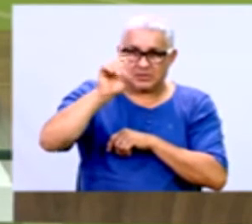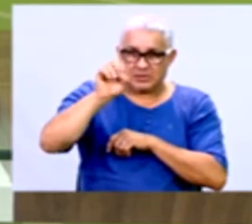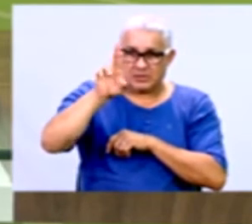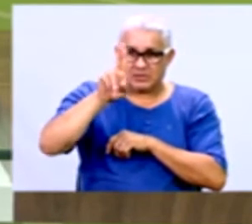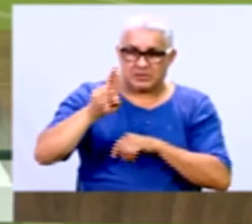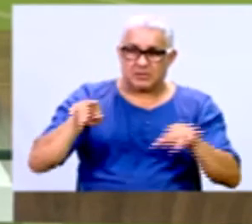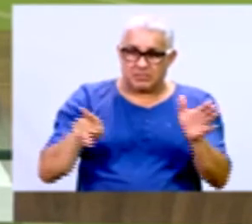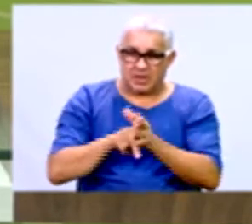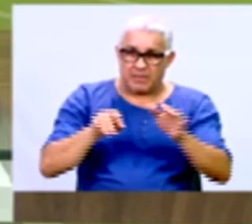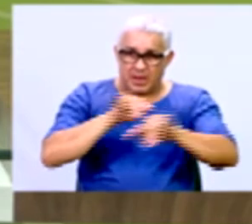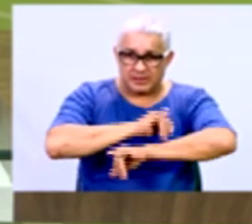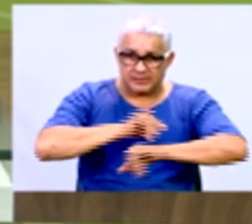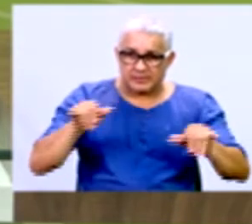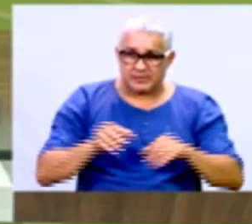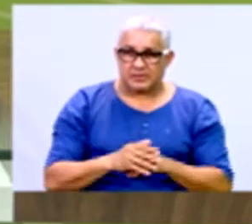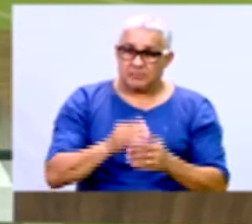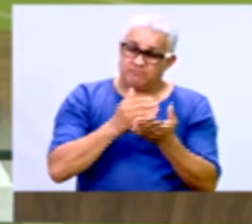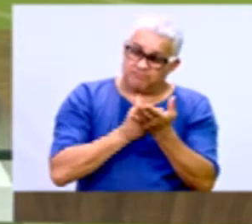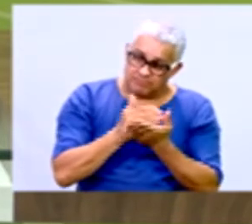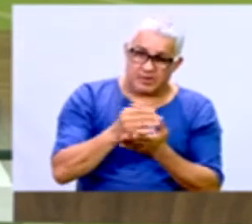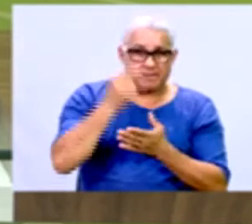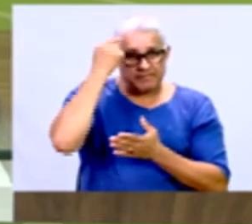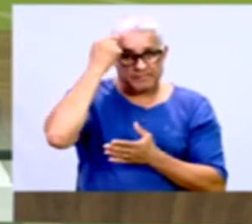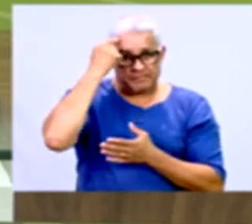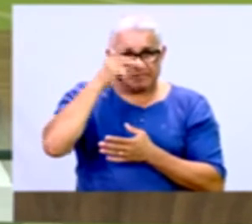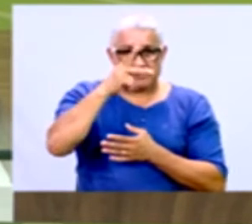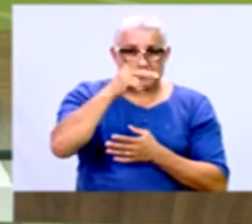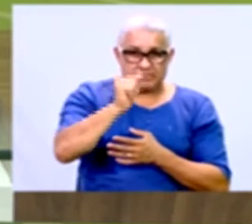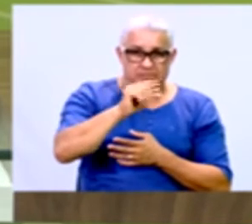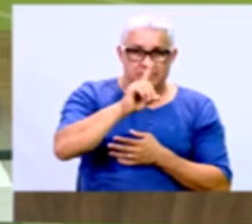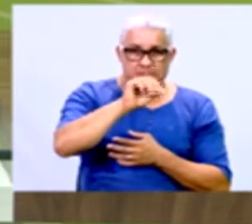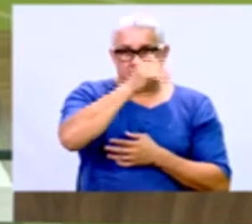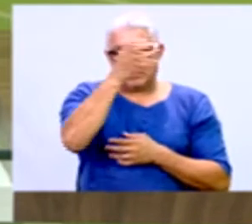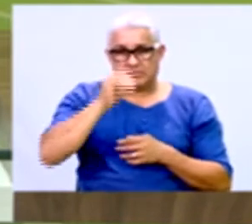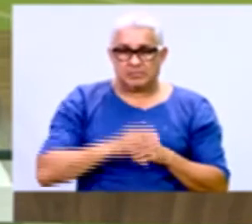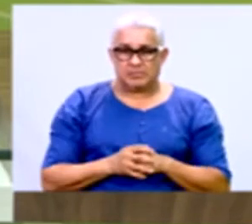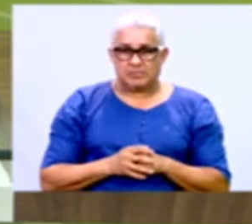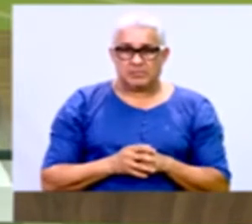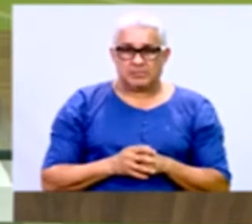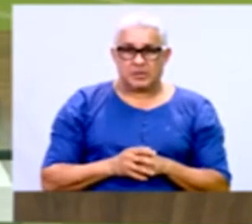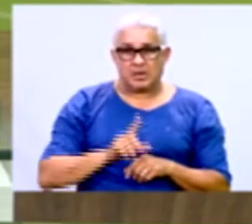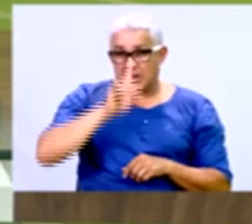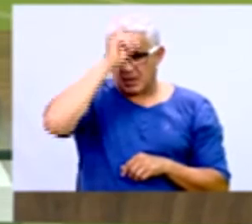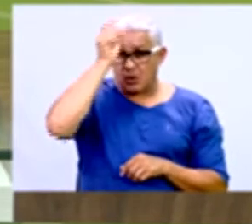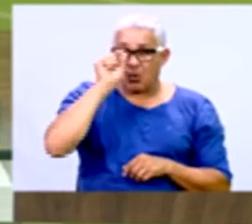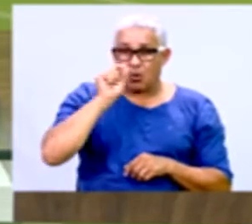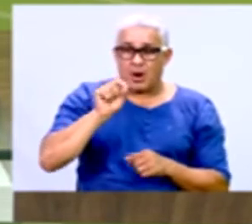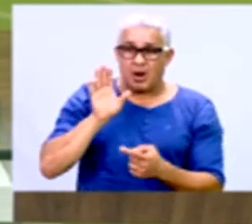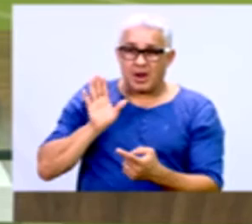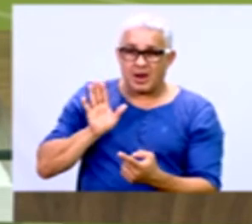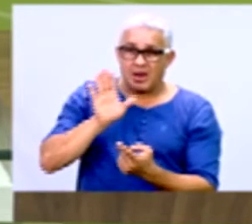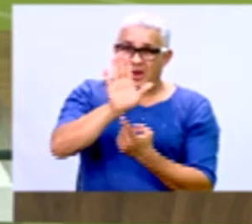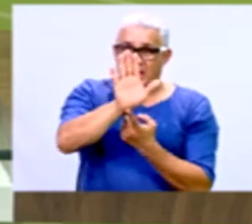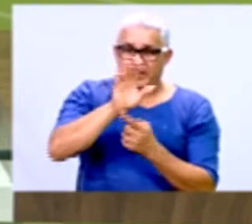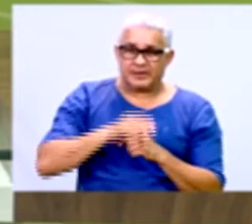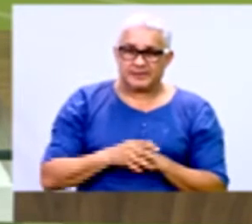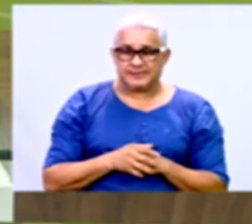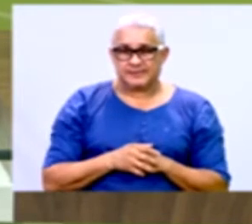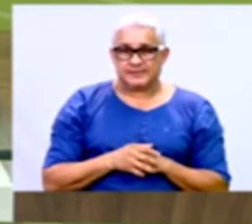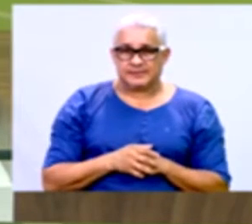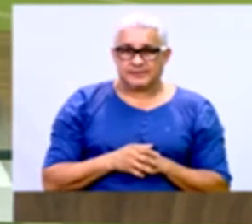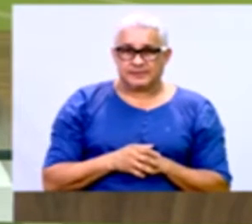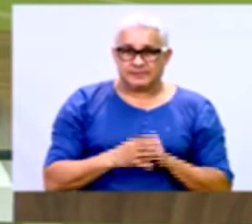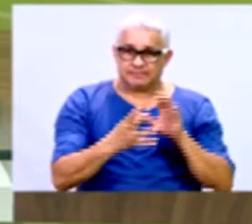a partir do momento que começou a se pensar em padronizar, começou a se pensar na ideia de apresentar